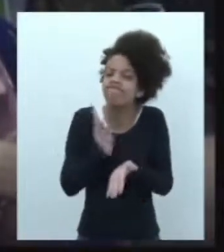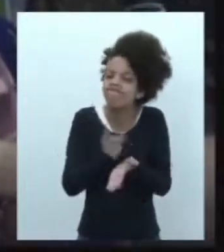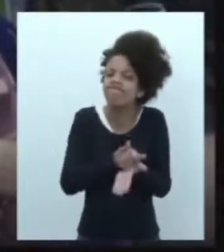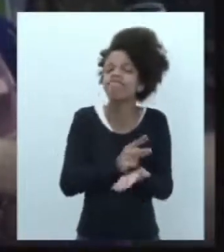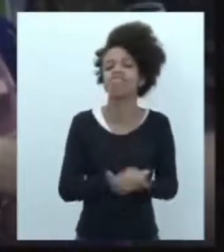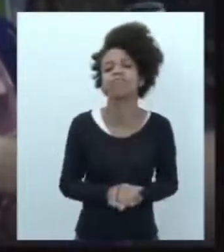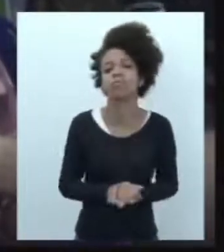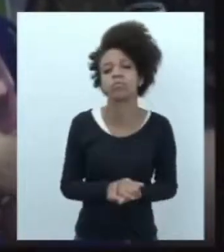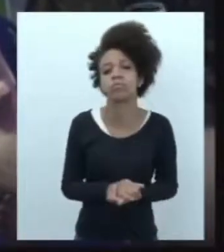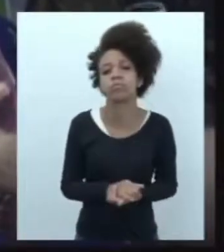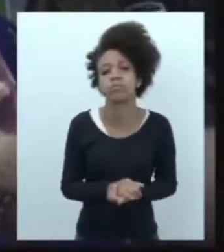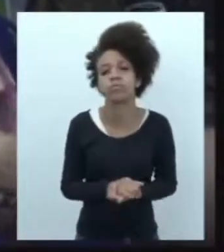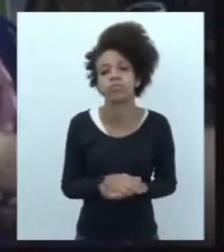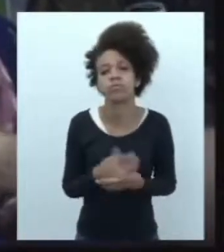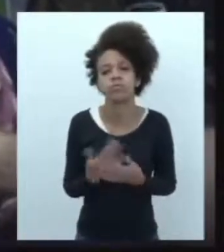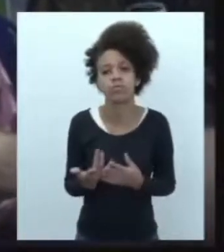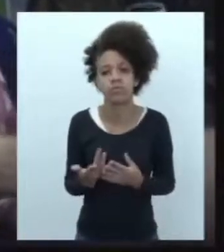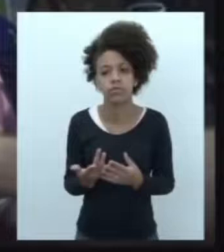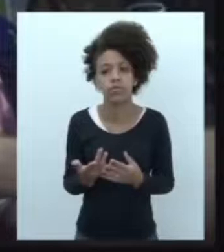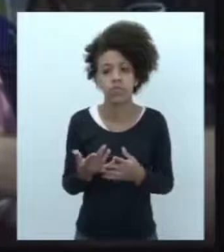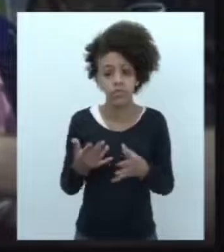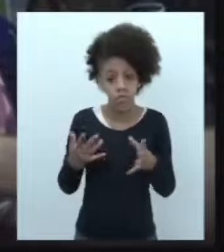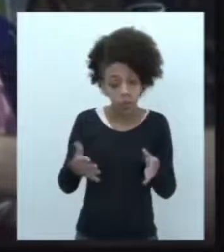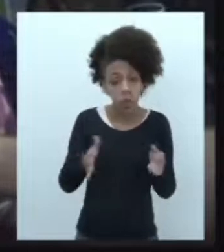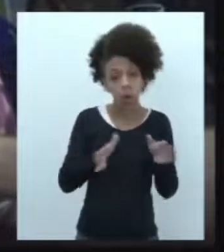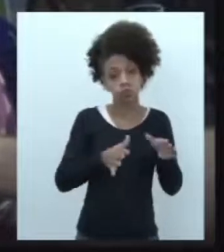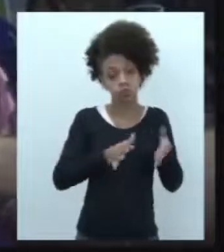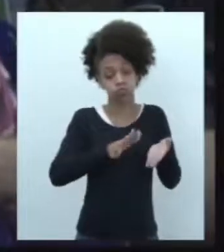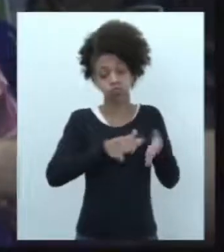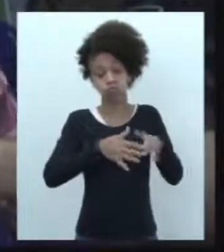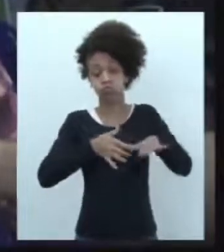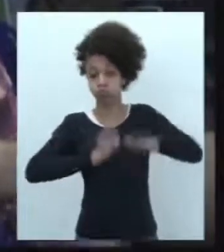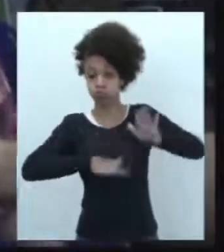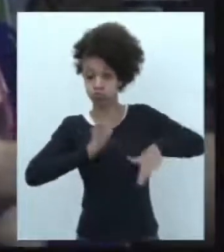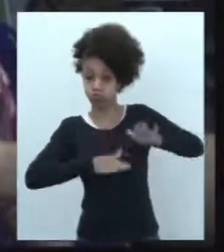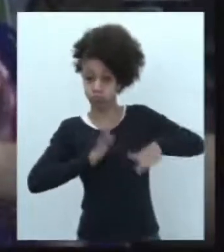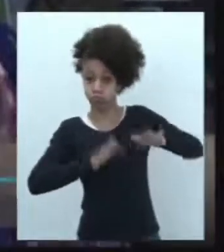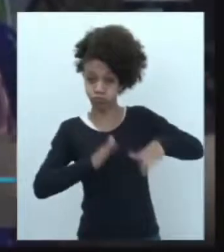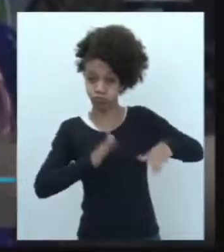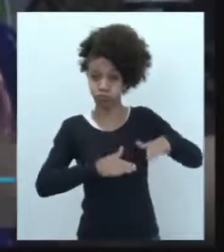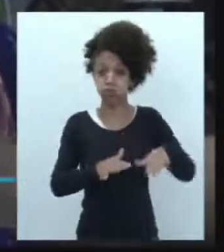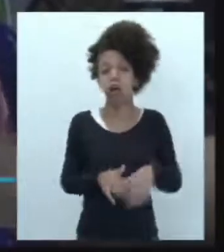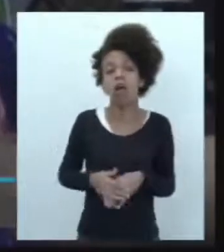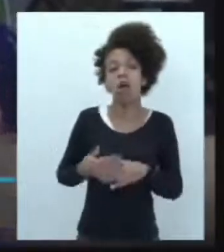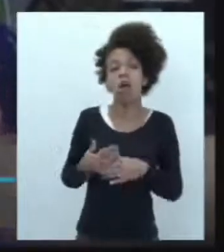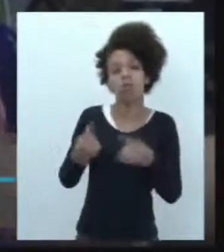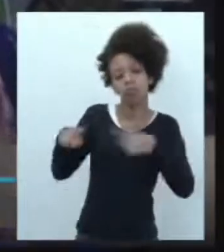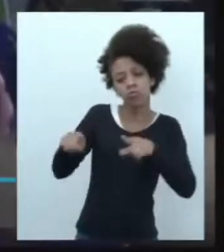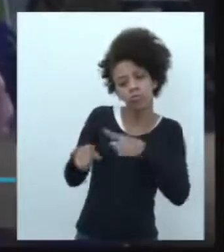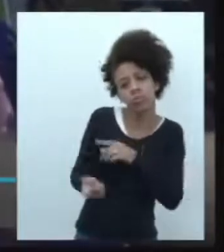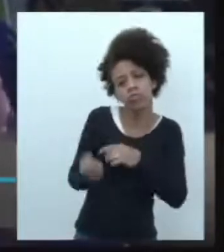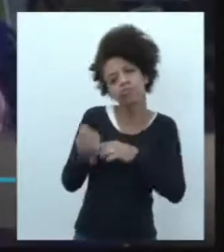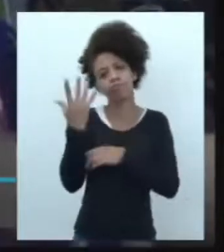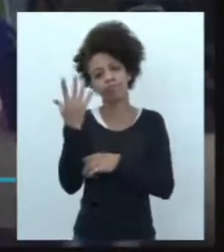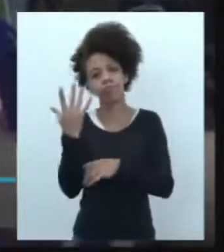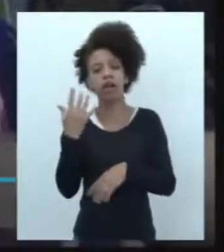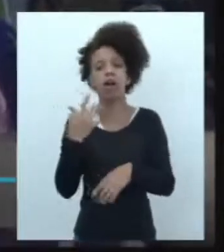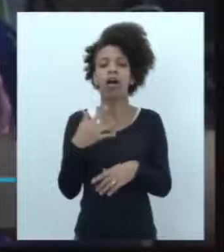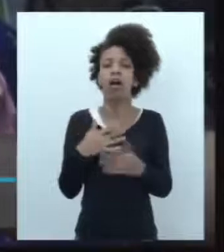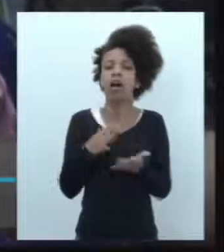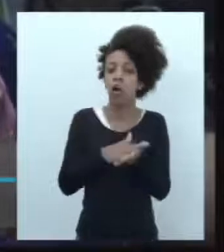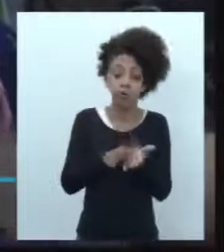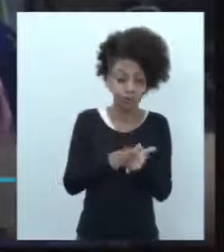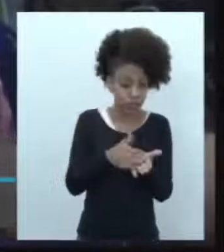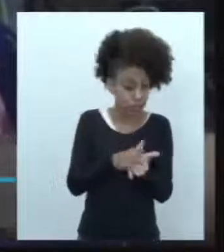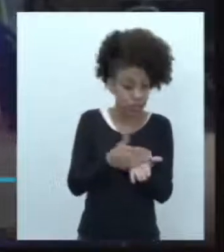né? Seja assumindo os tambores, né, à frente de uma composição, à frente de uma canção, como o samba